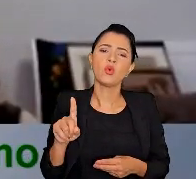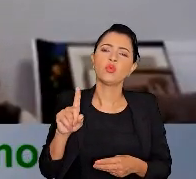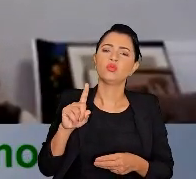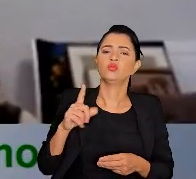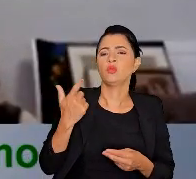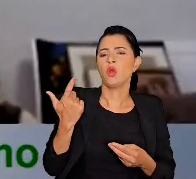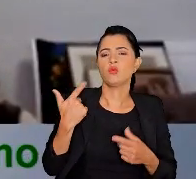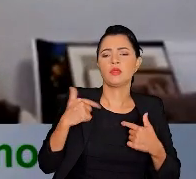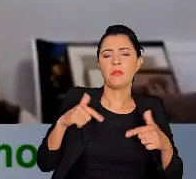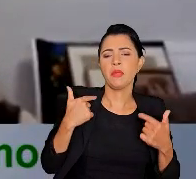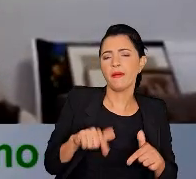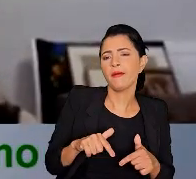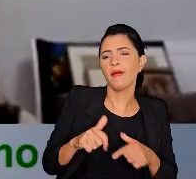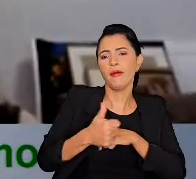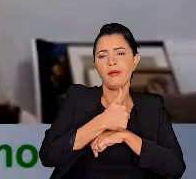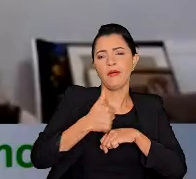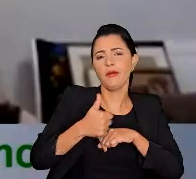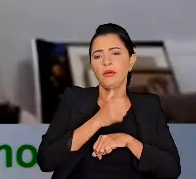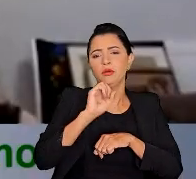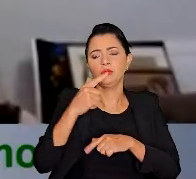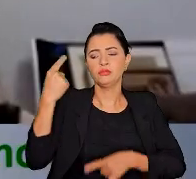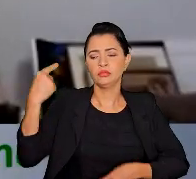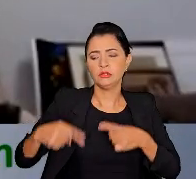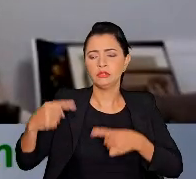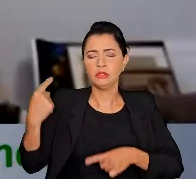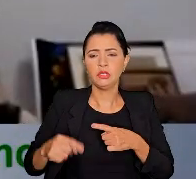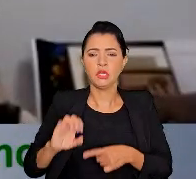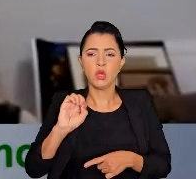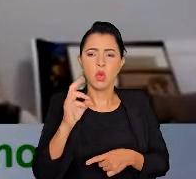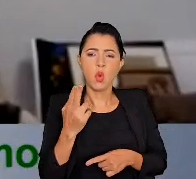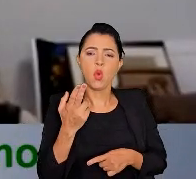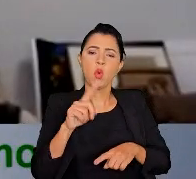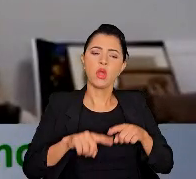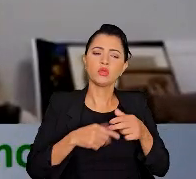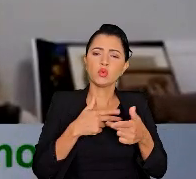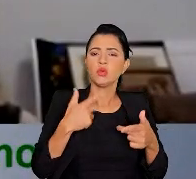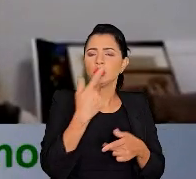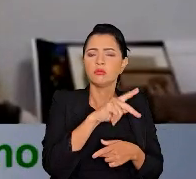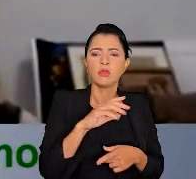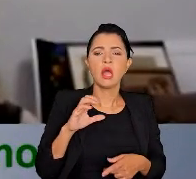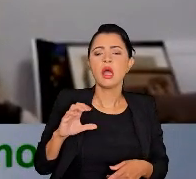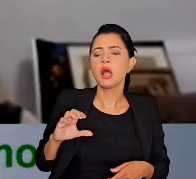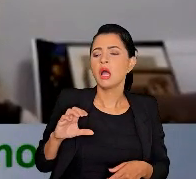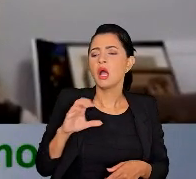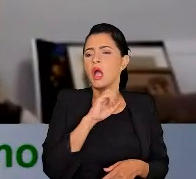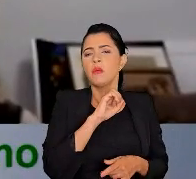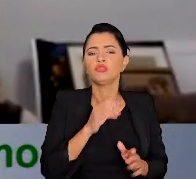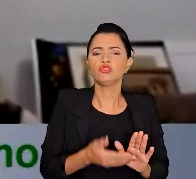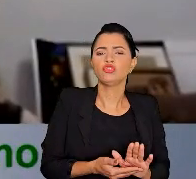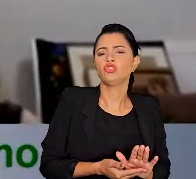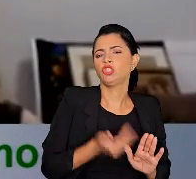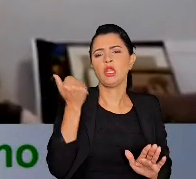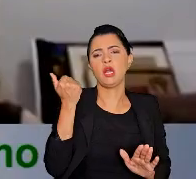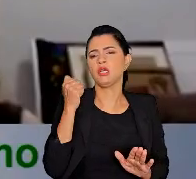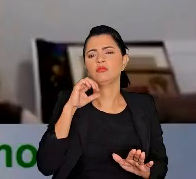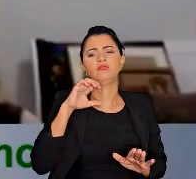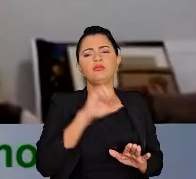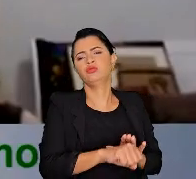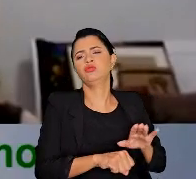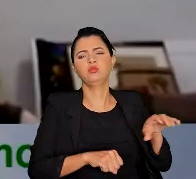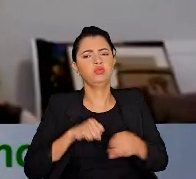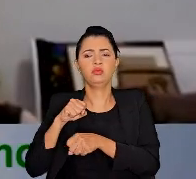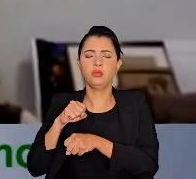carreiras ou na política ou os seus patrimônios foram rapidamente capturadas por aqueles